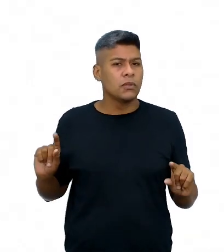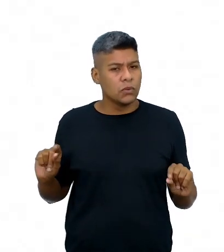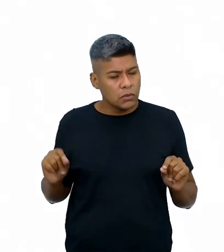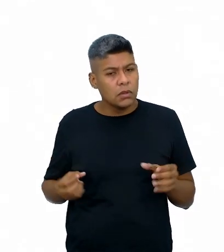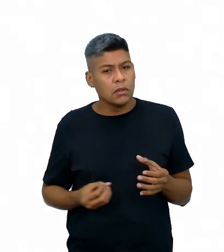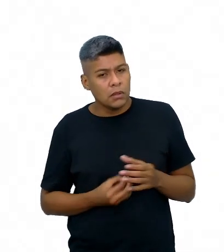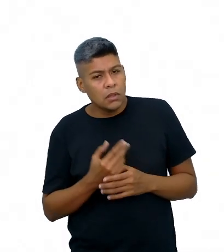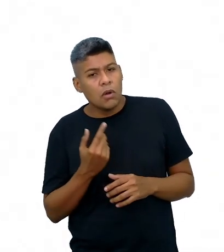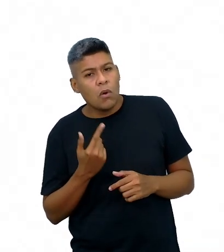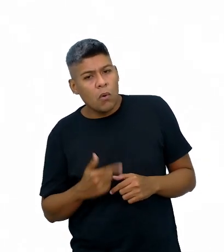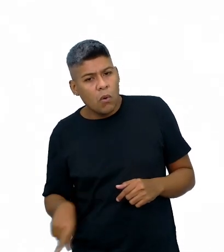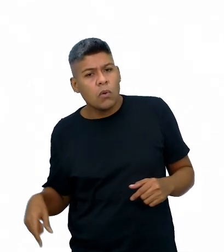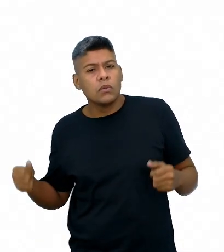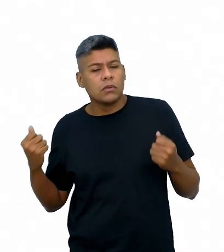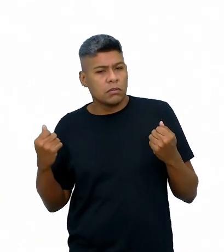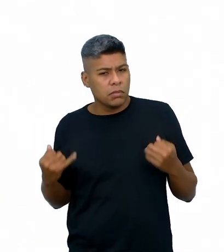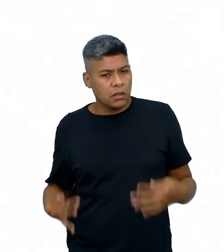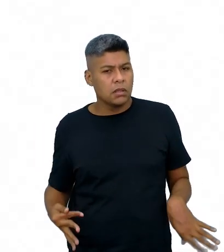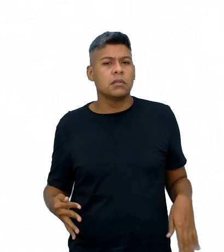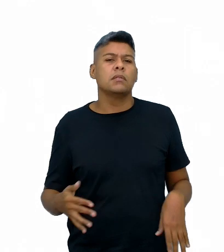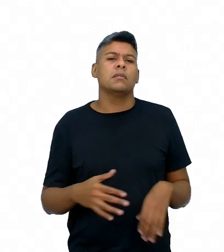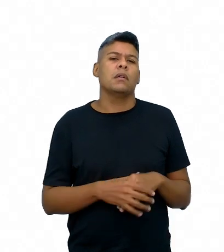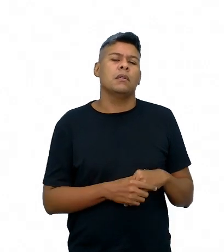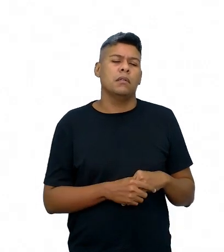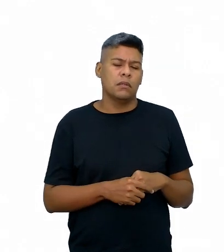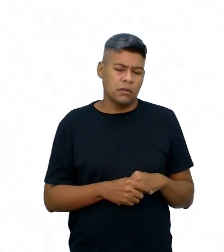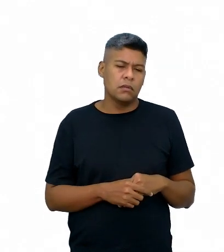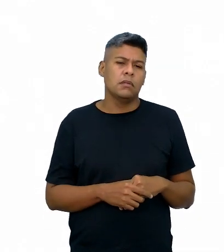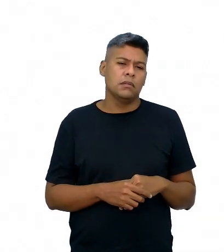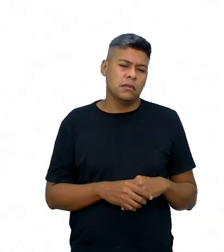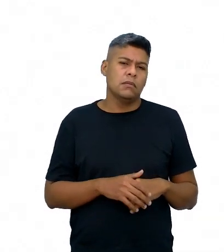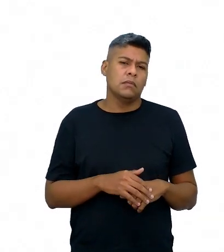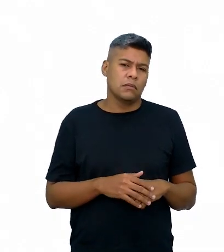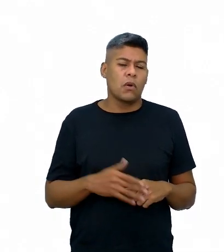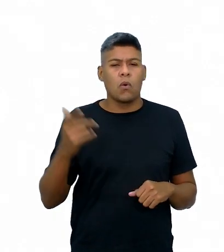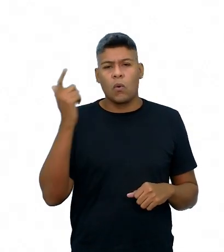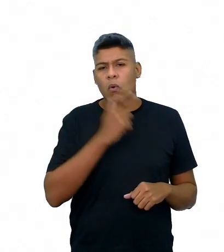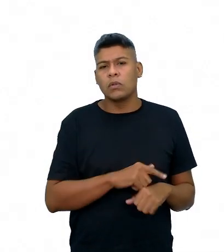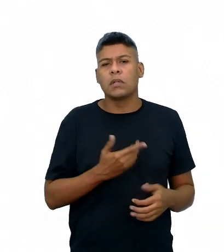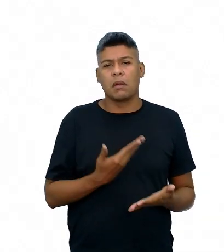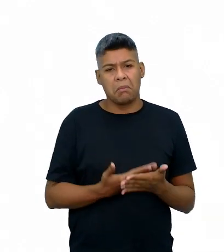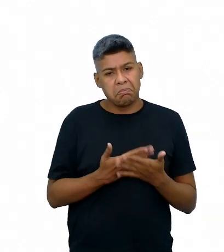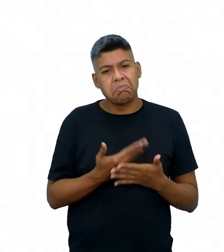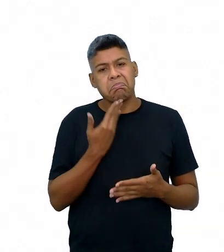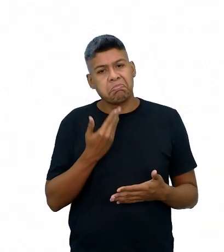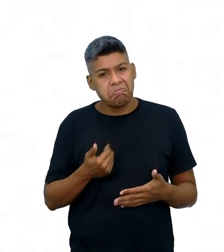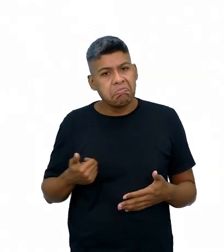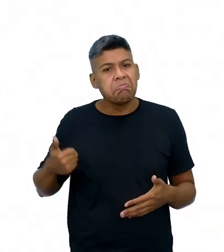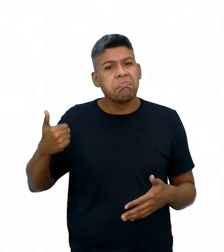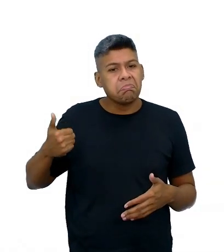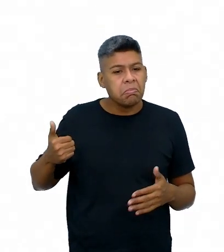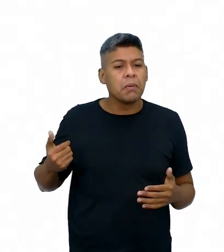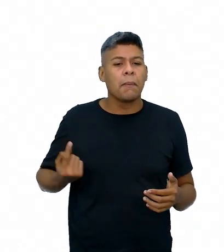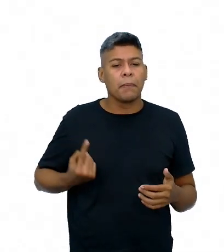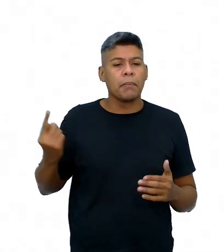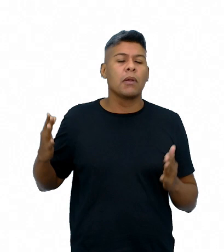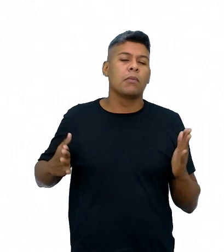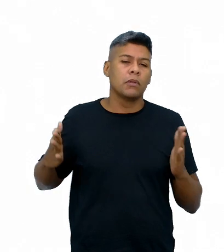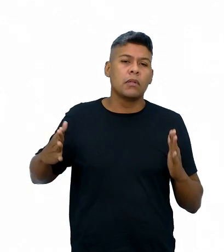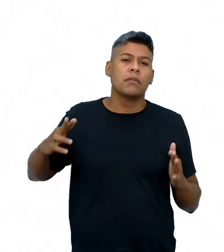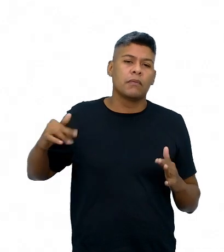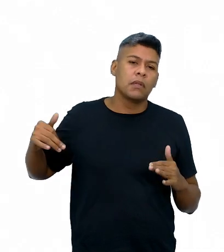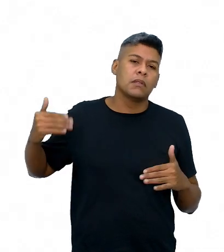poucos elementos, poucos exemplos, enriquecerá muito a aula. Então, Já esse é o primeiro momento em que nós